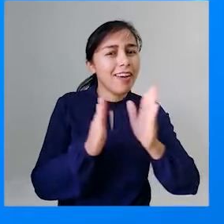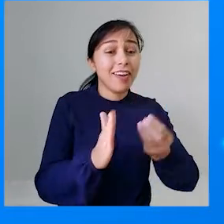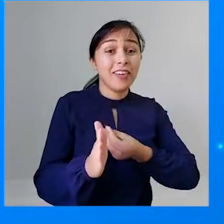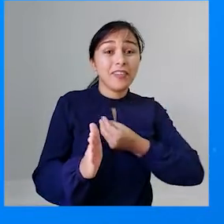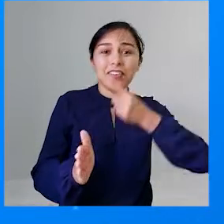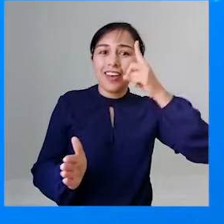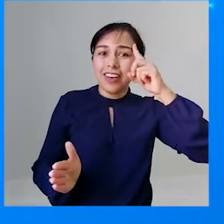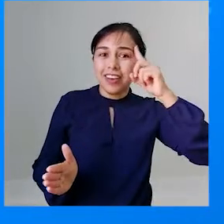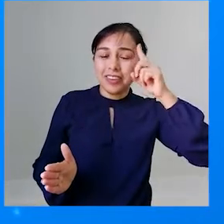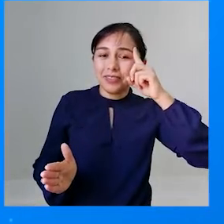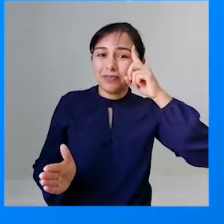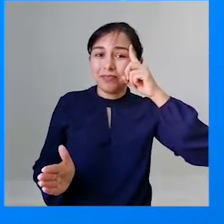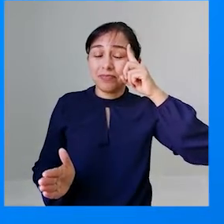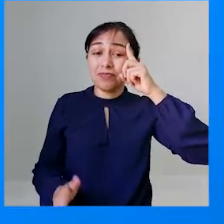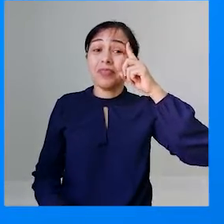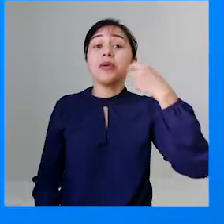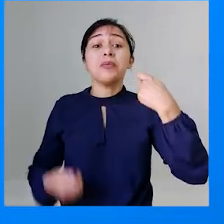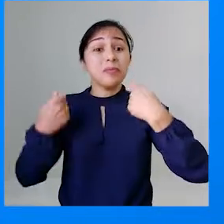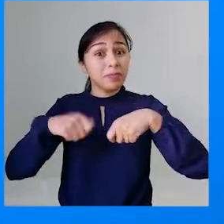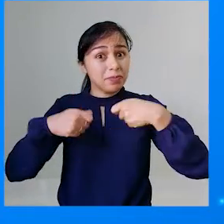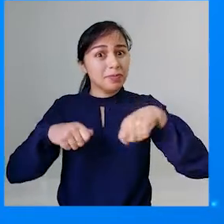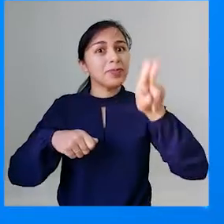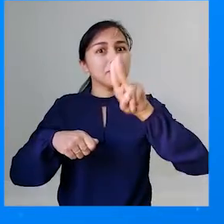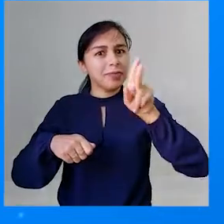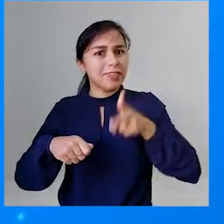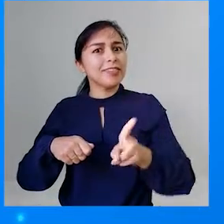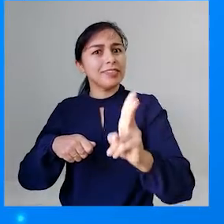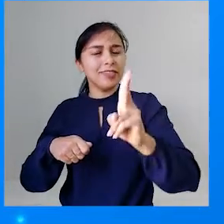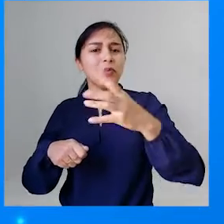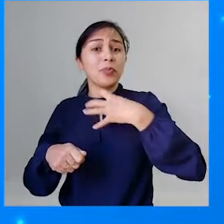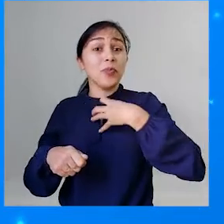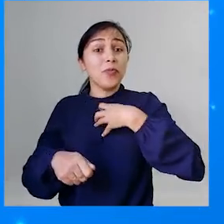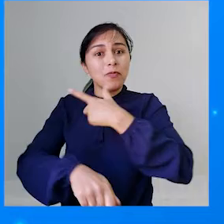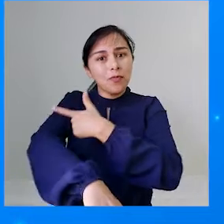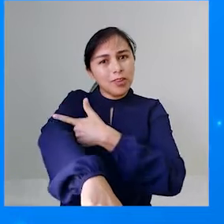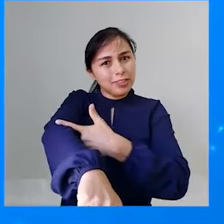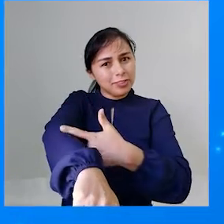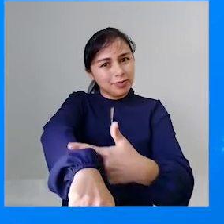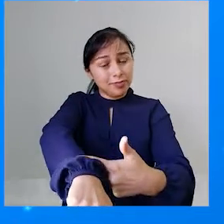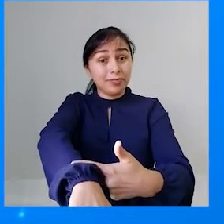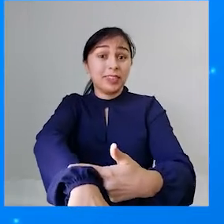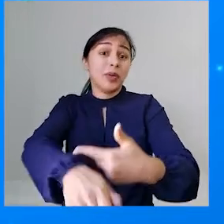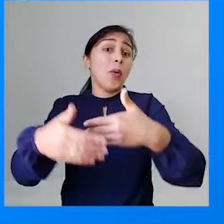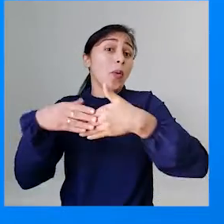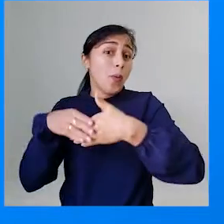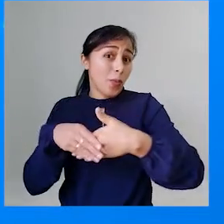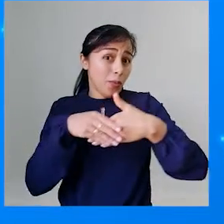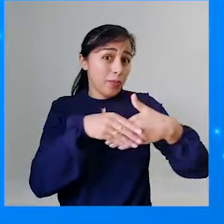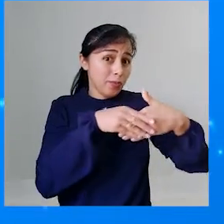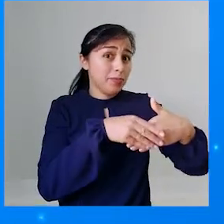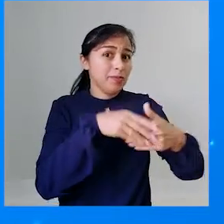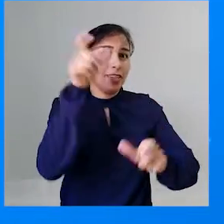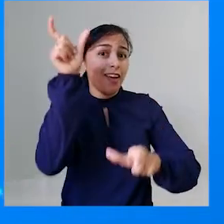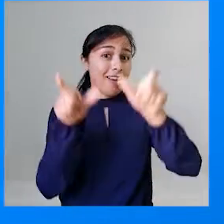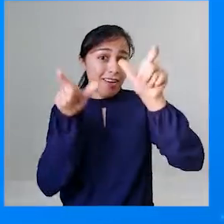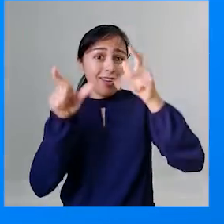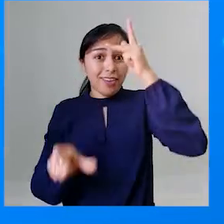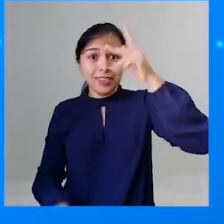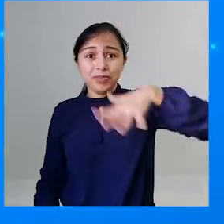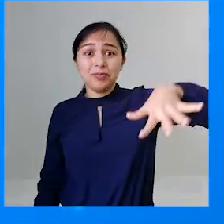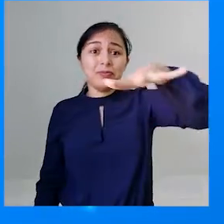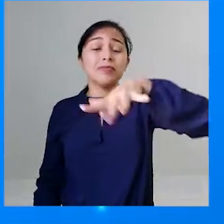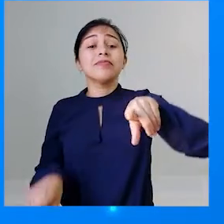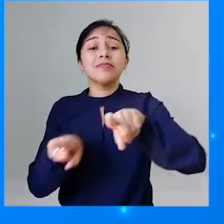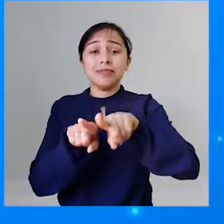a dia precisamos utilizar sempre essas palavrinhas como forma de educação para cumprimentar as pessoas e